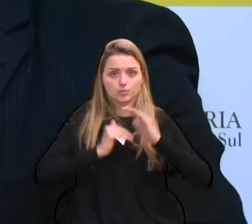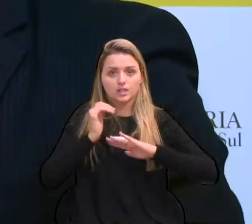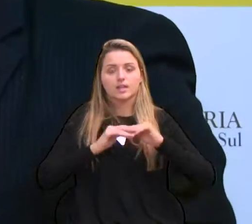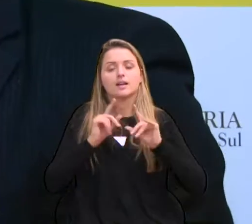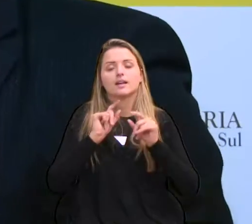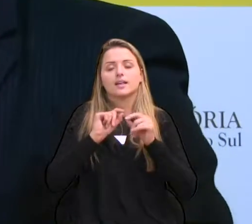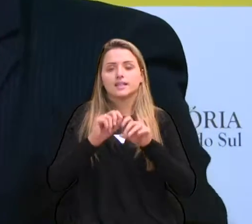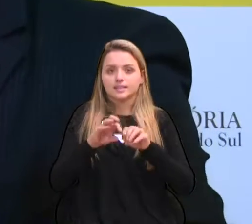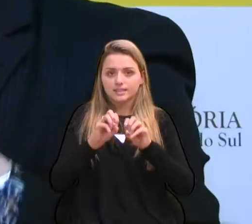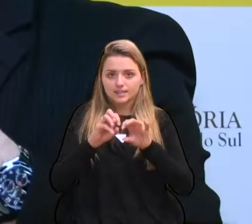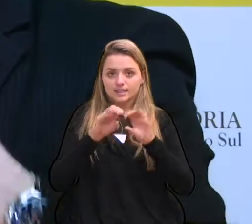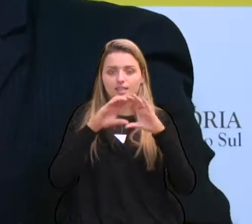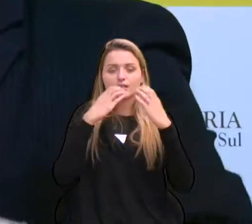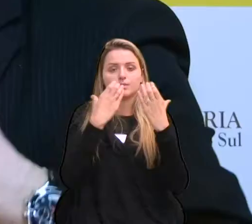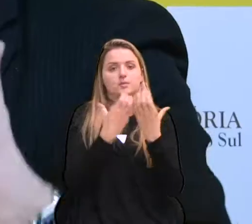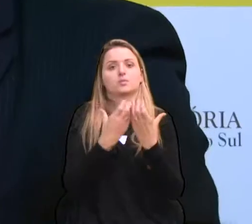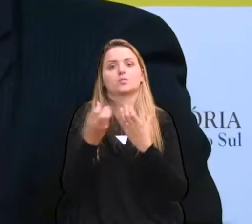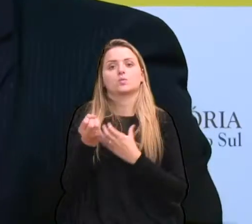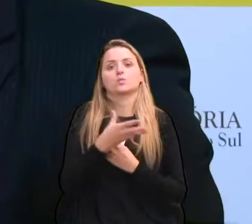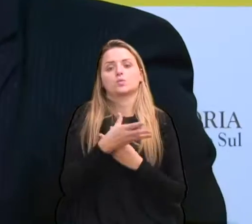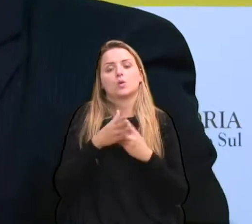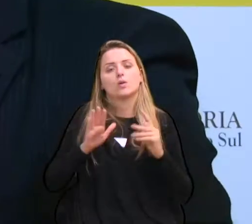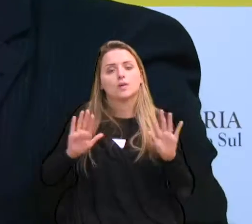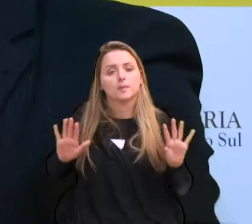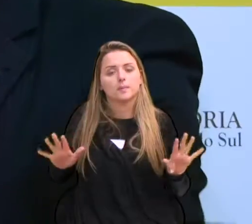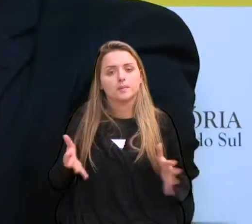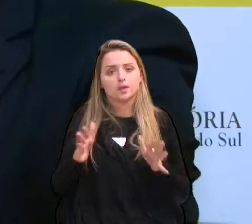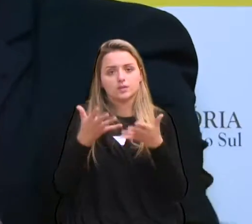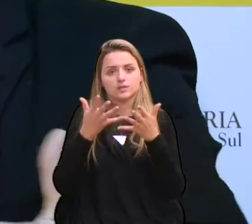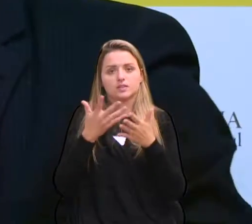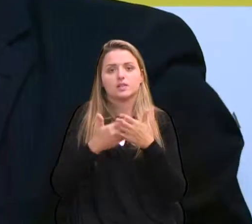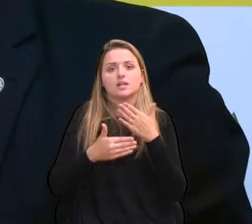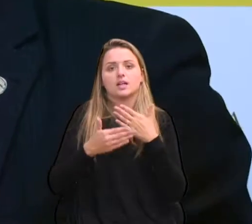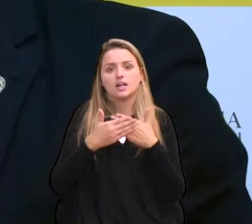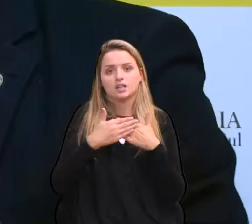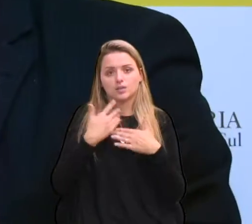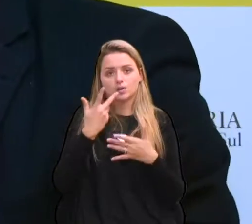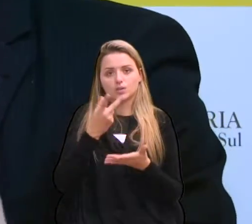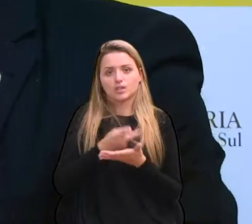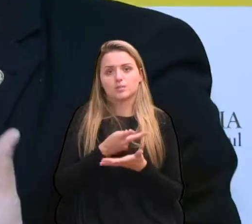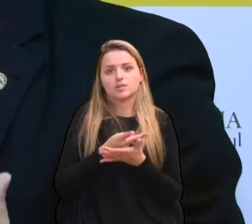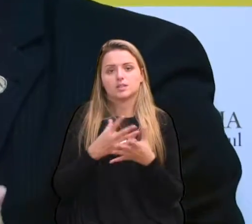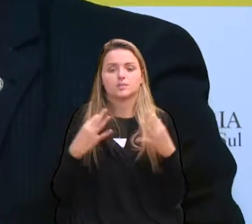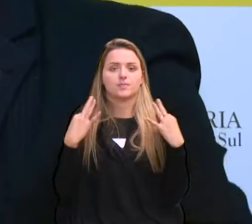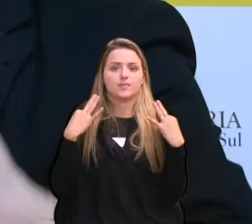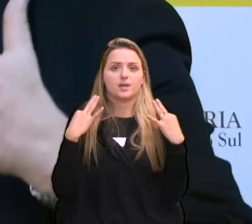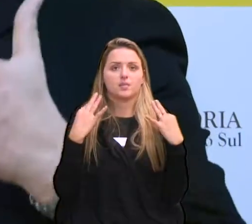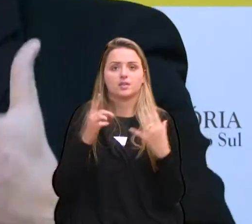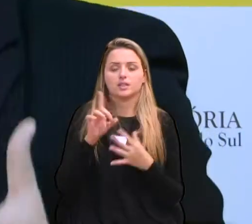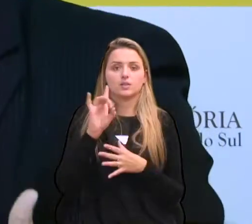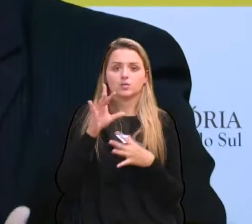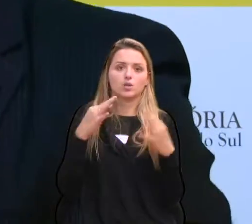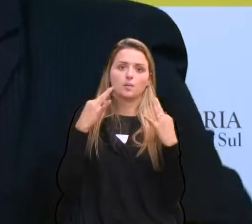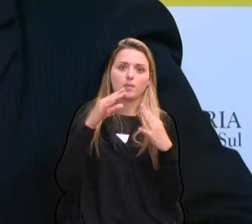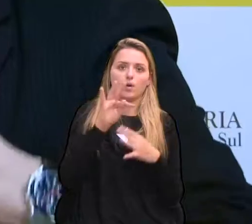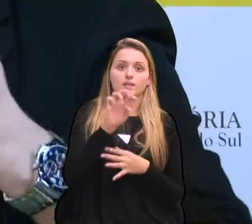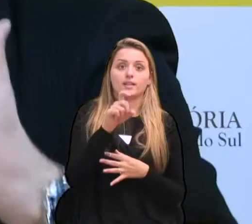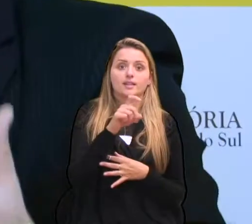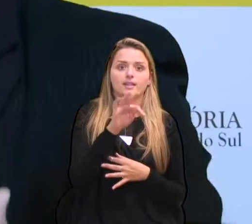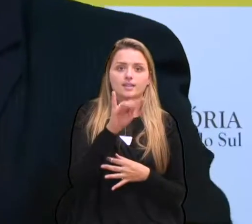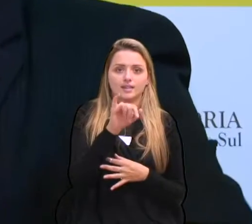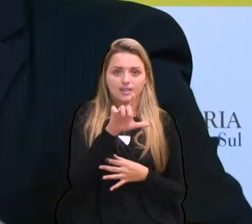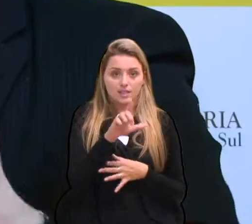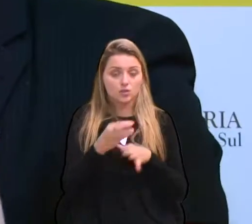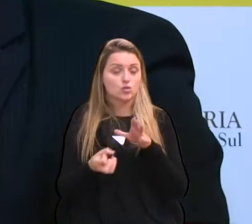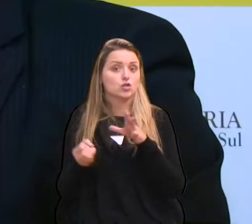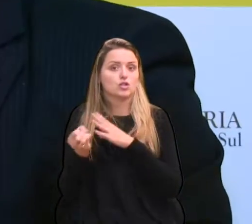dar um novo impulso a toda essa cadeia produtiva da moda, mas não só da moda, como a indústria têxtil, de